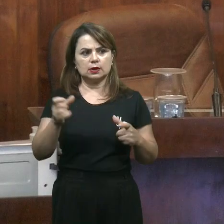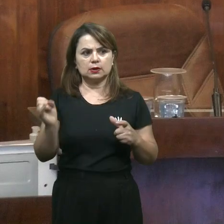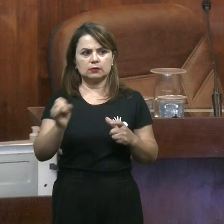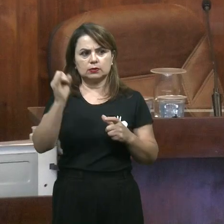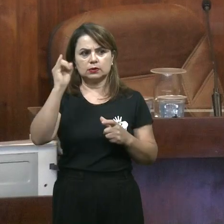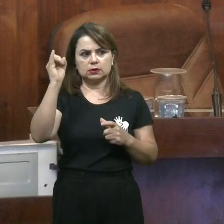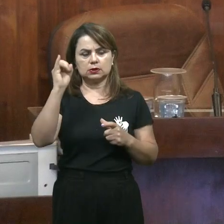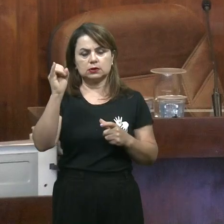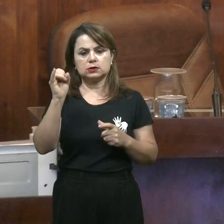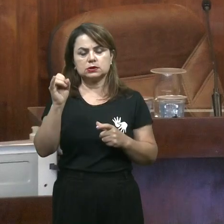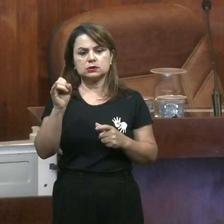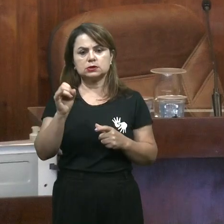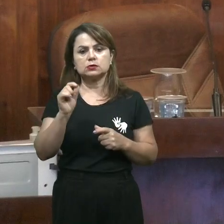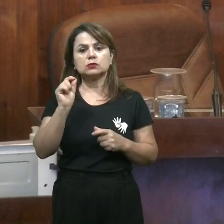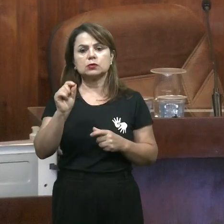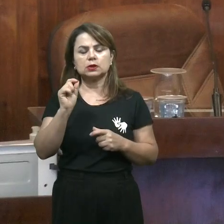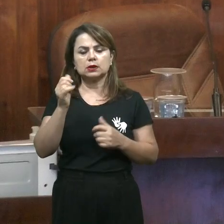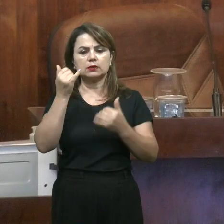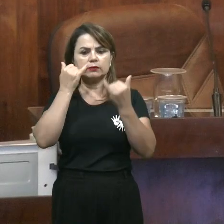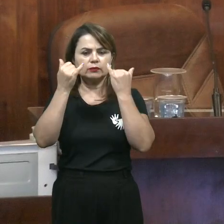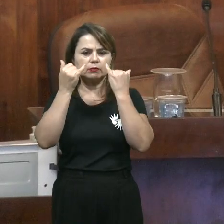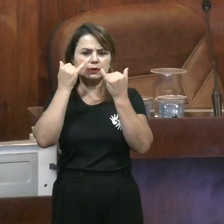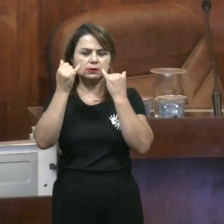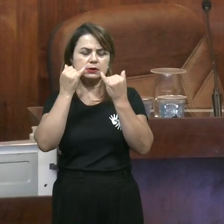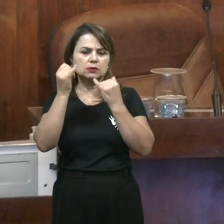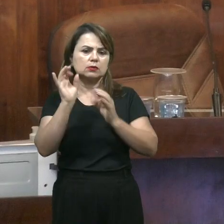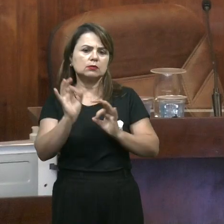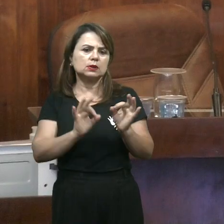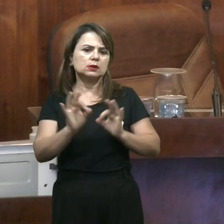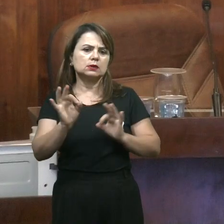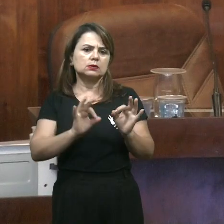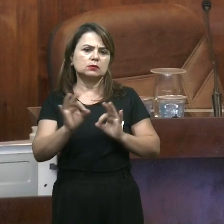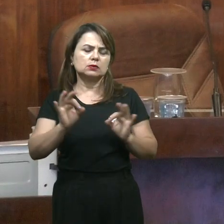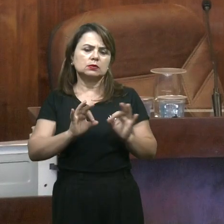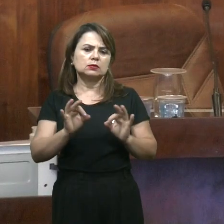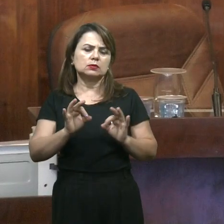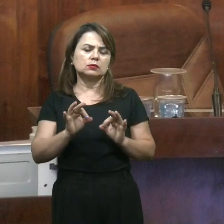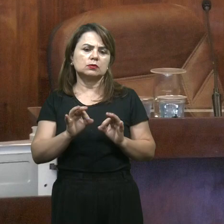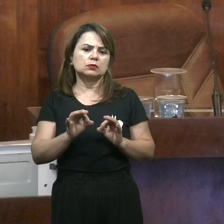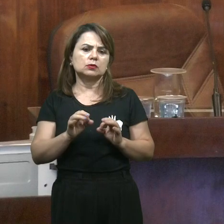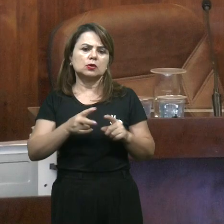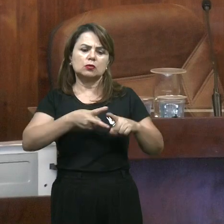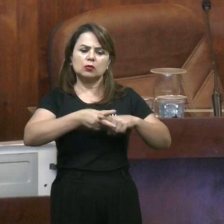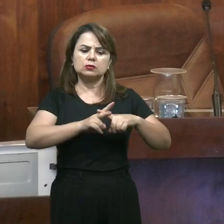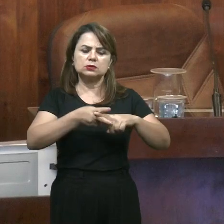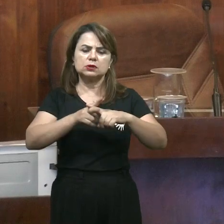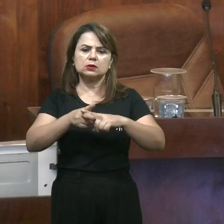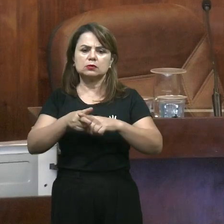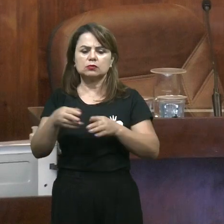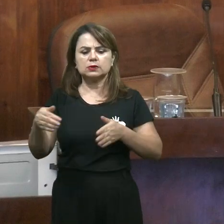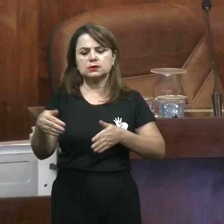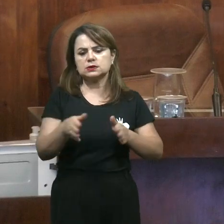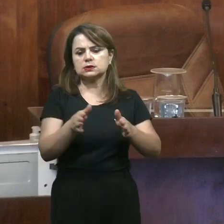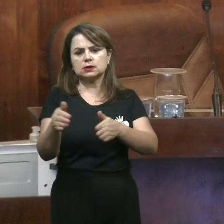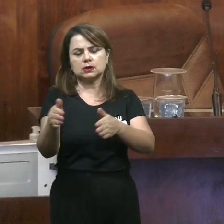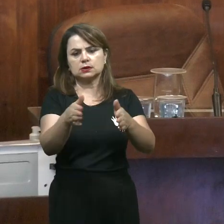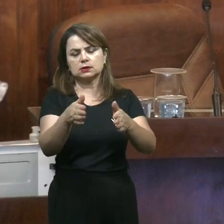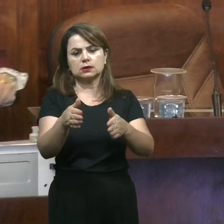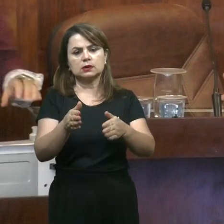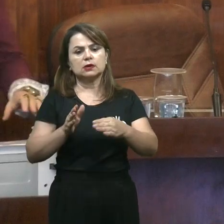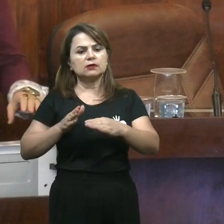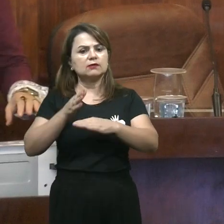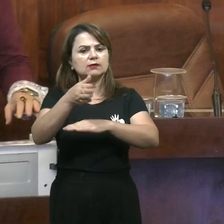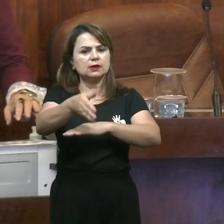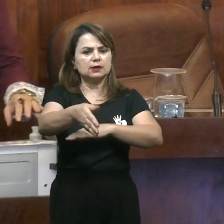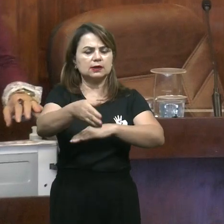informar a viabilidade de se realizar o necessário manutenção na estrada municipais, que liga o Distrito de